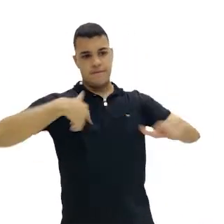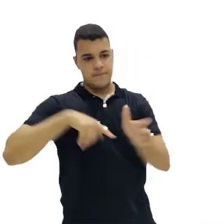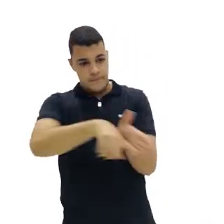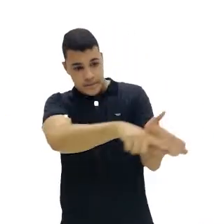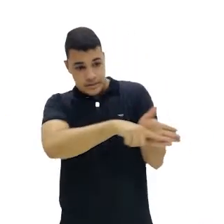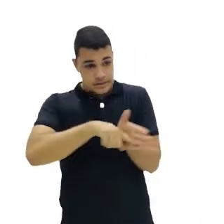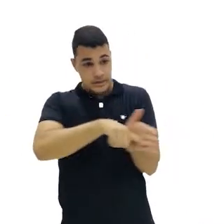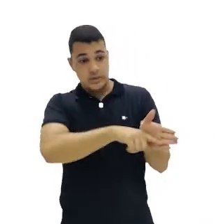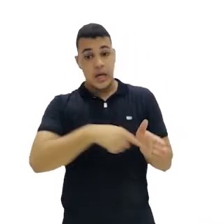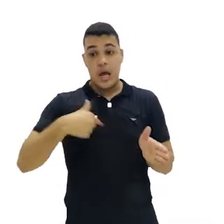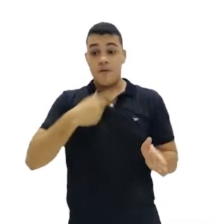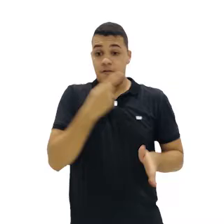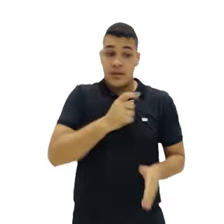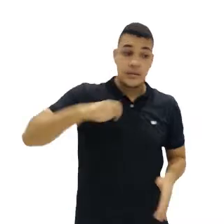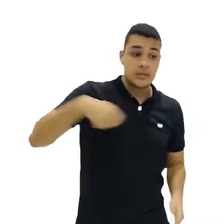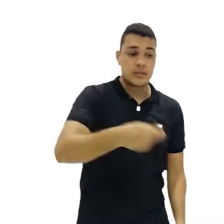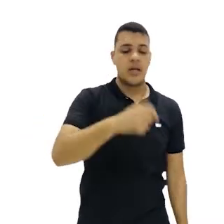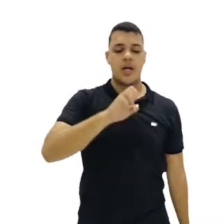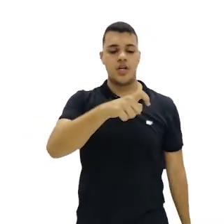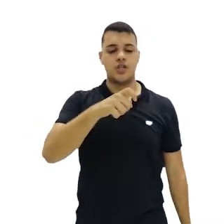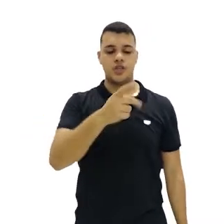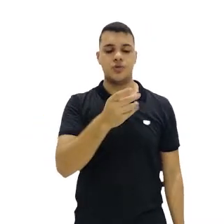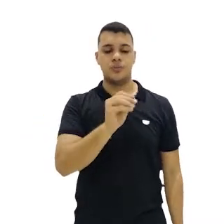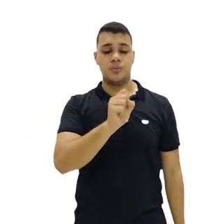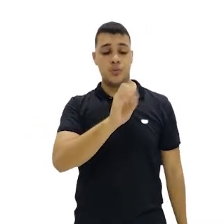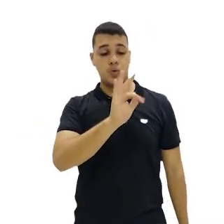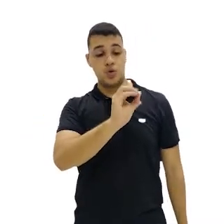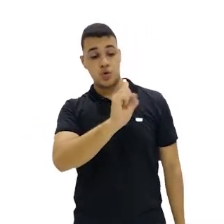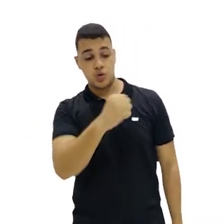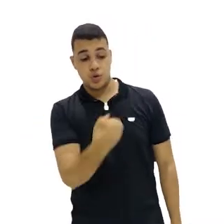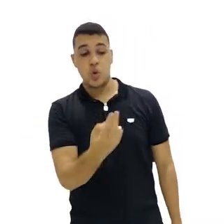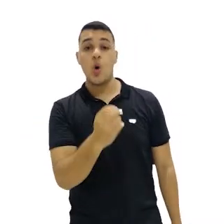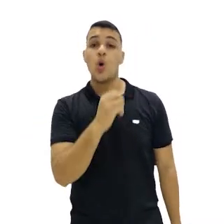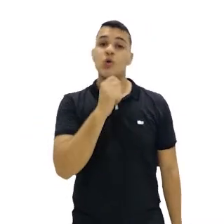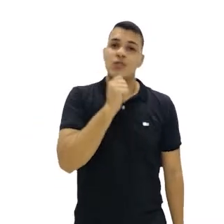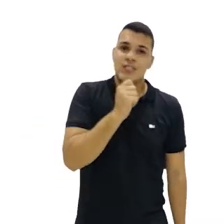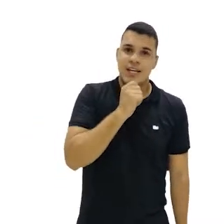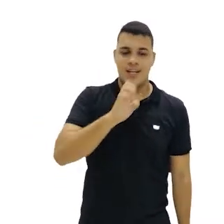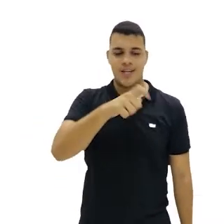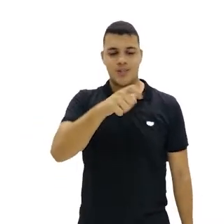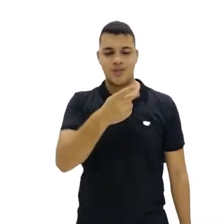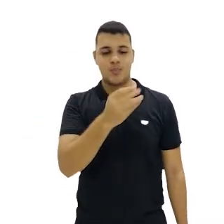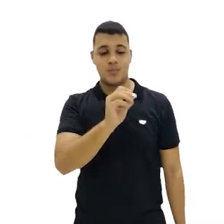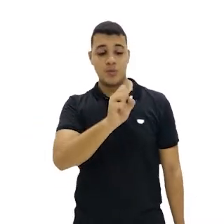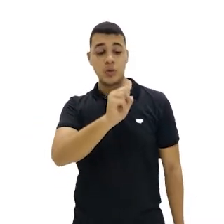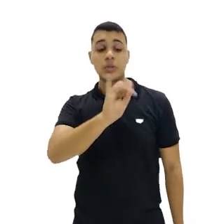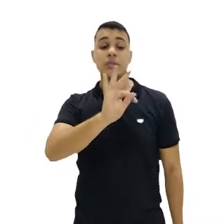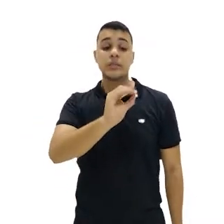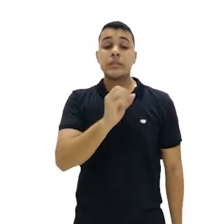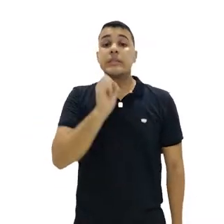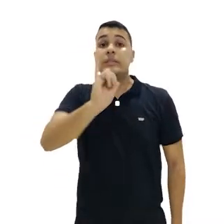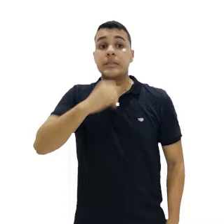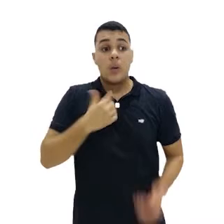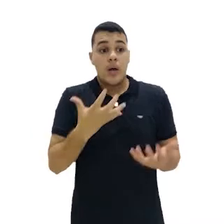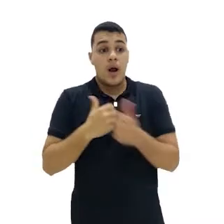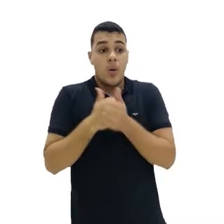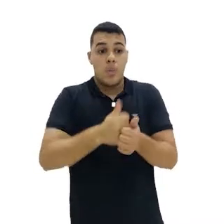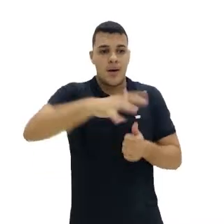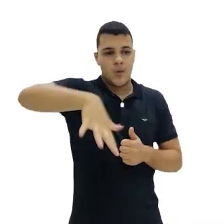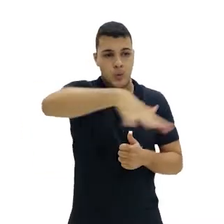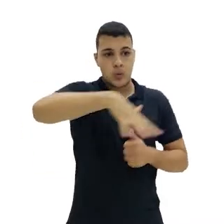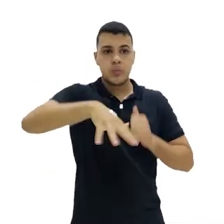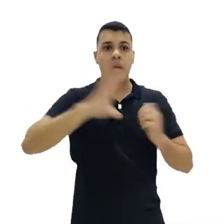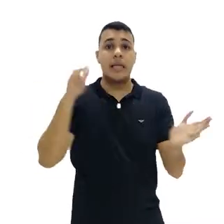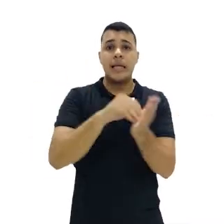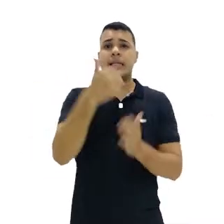tempo necessário de acompanhamento for de 10 anos, eu vou ter que seguir desse momento de 2020 até 2030,